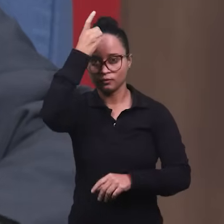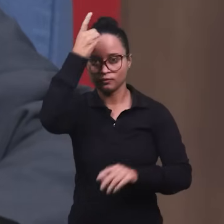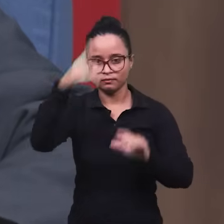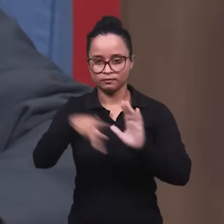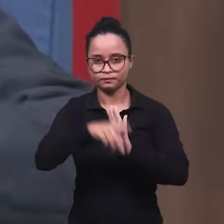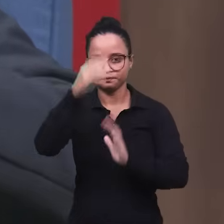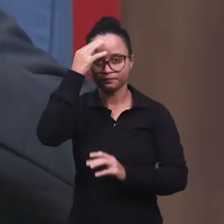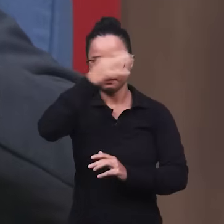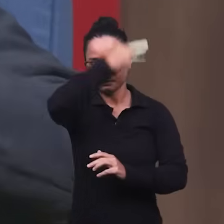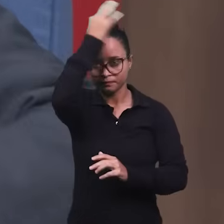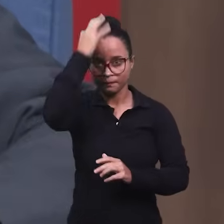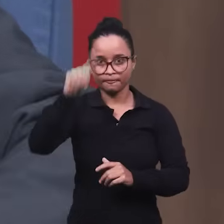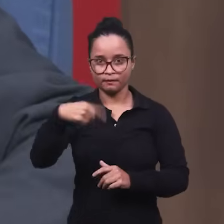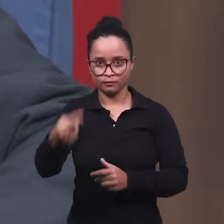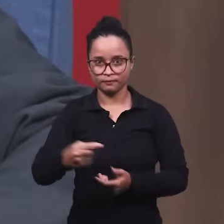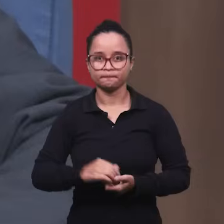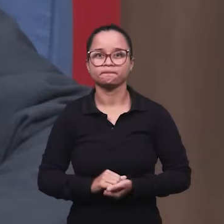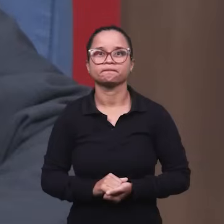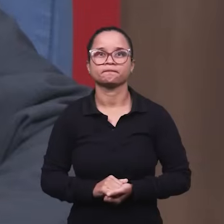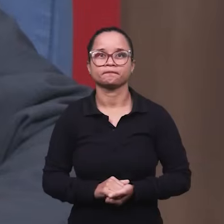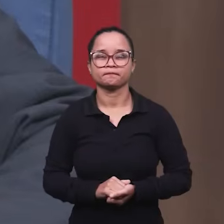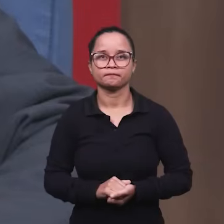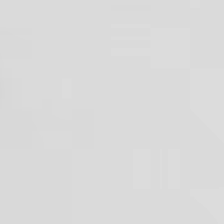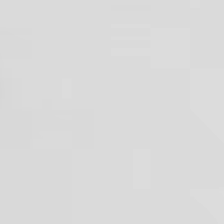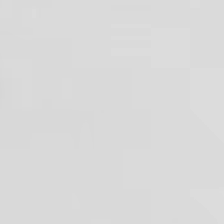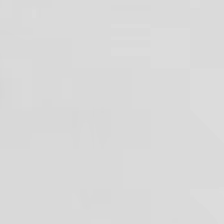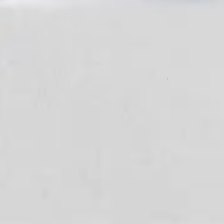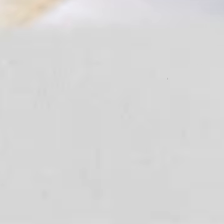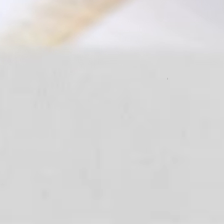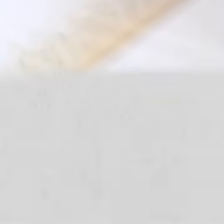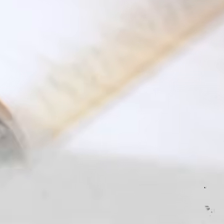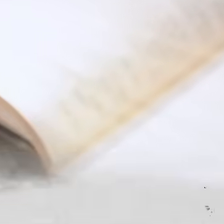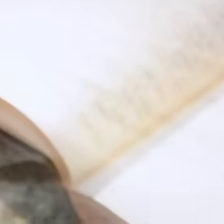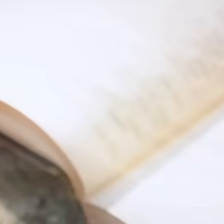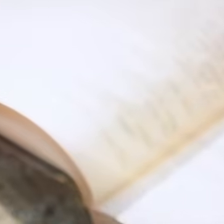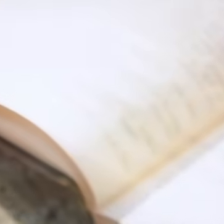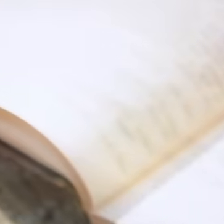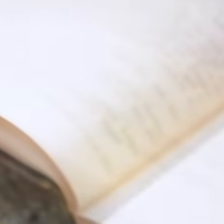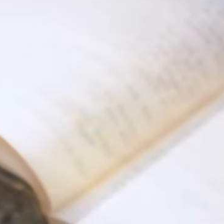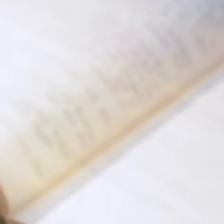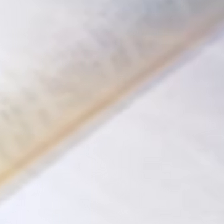dons espirituais logo depois da vinheta.